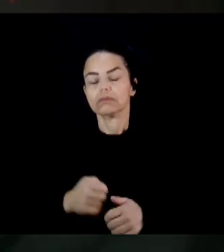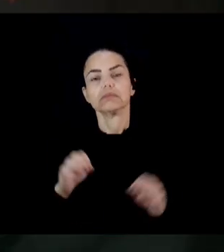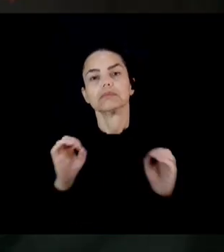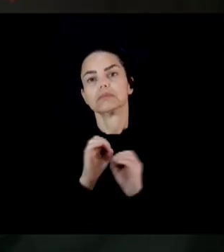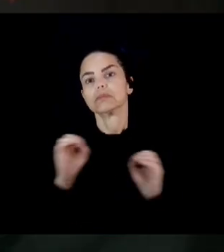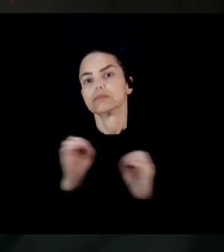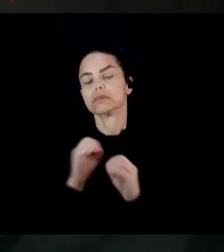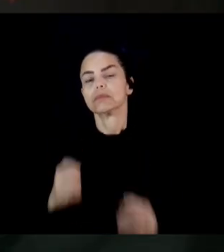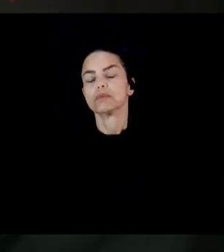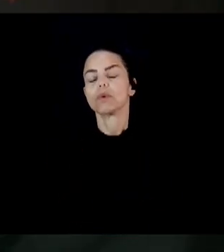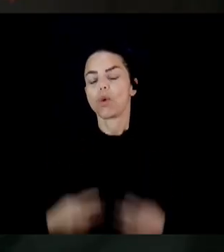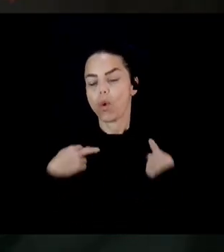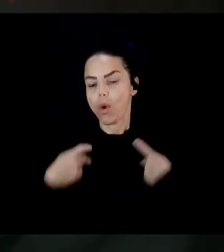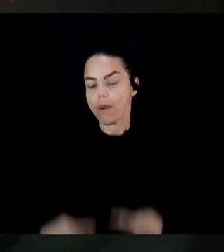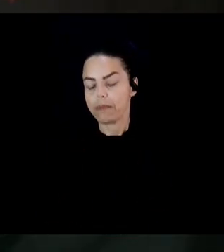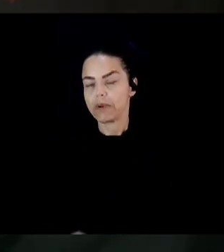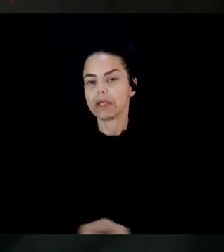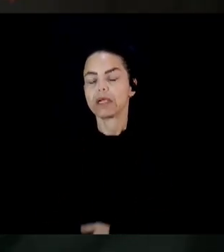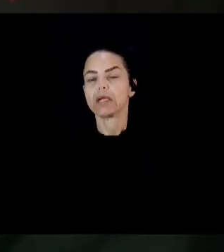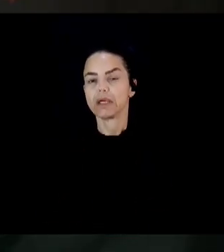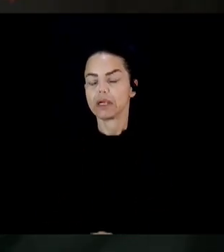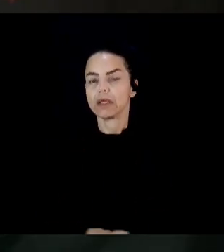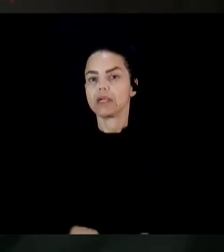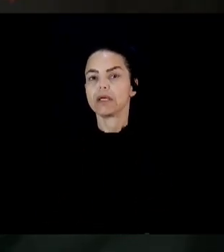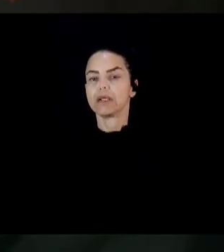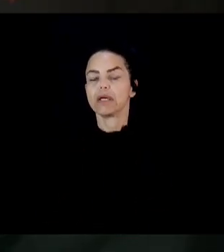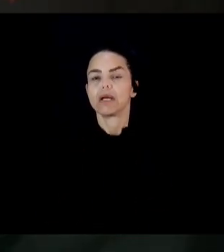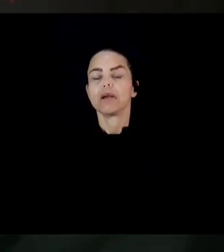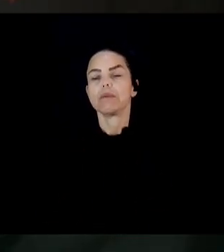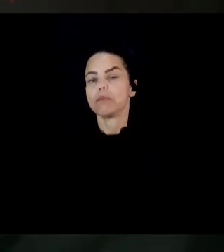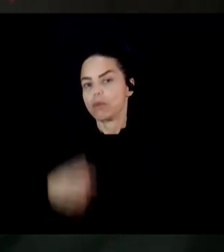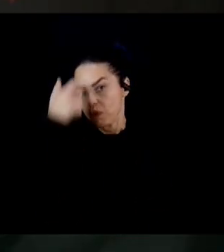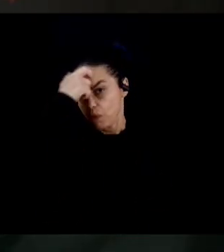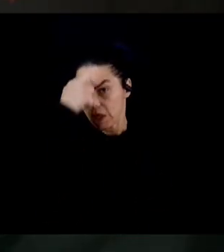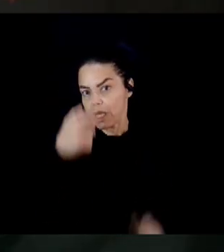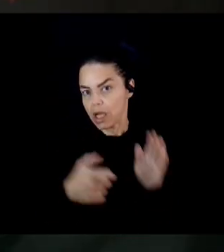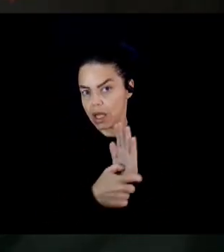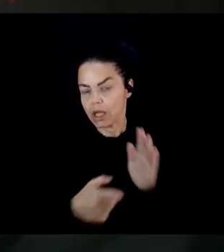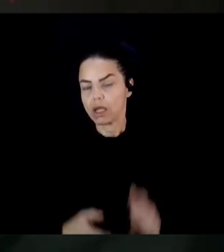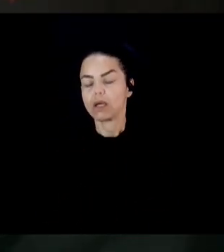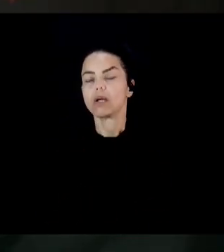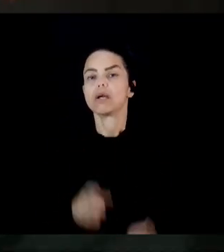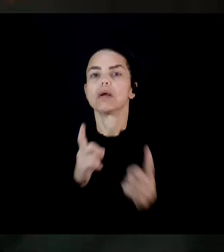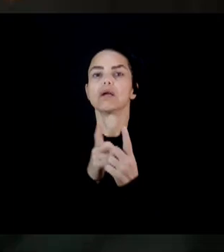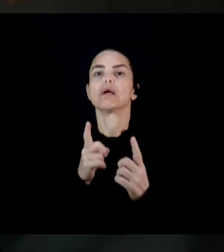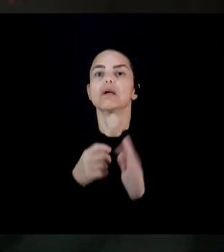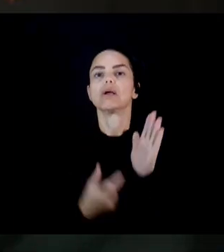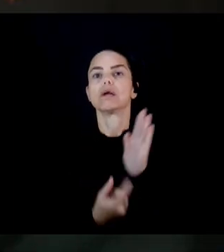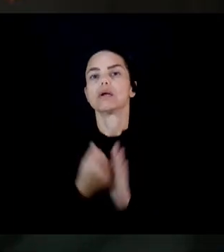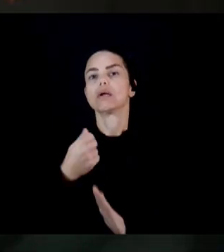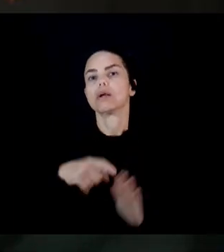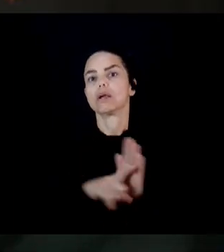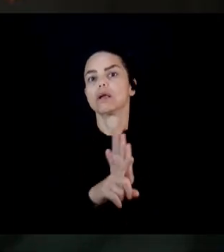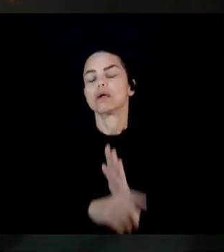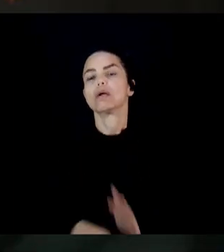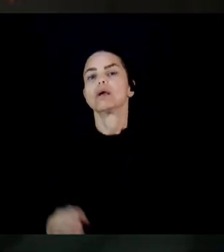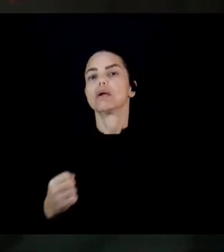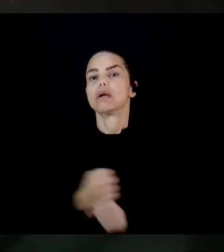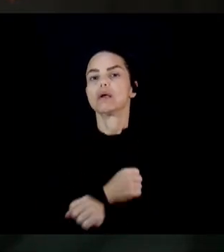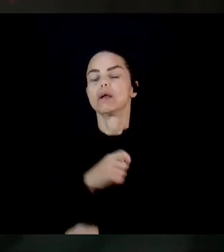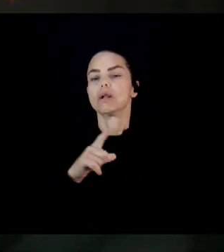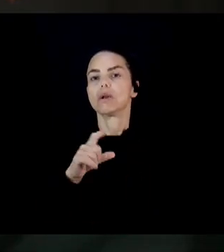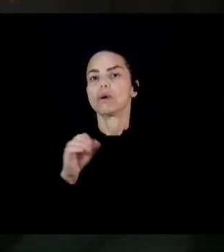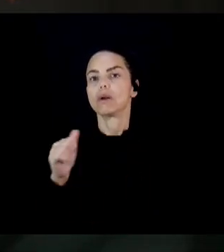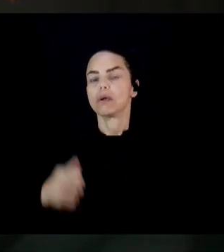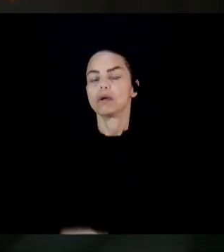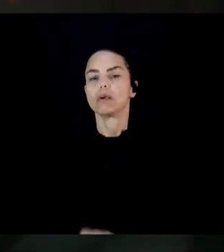Câmara de Campinas realiza pela primeira vez uma consulta pública sobre a Lei Orçamentária Anual, a LOA. A população